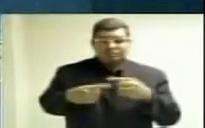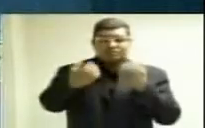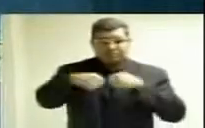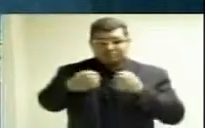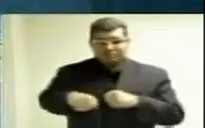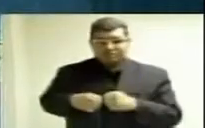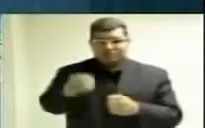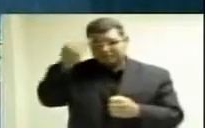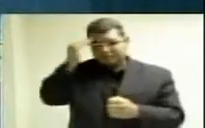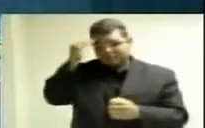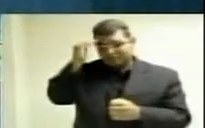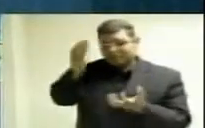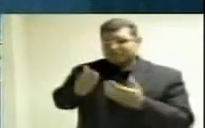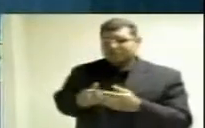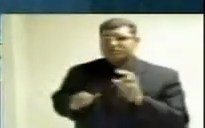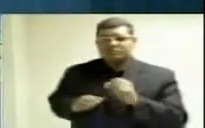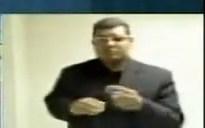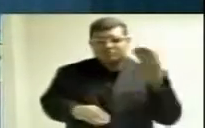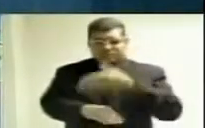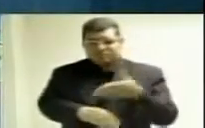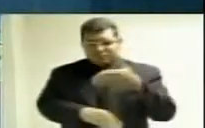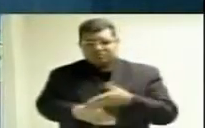é preciso o entendimento de que sem